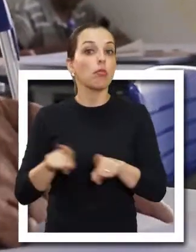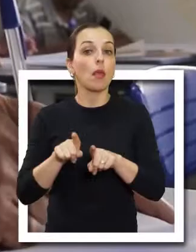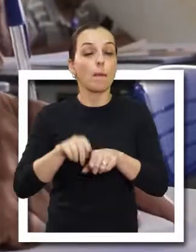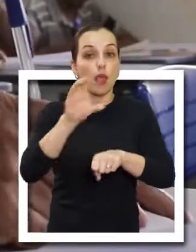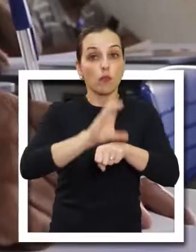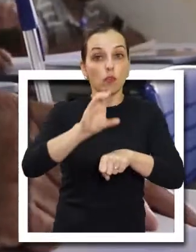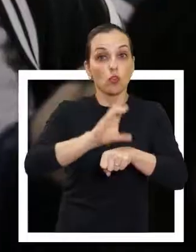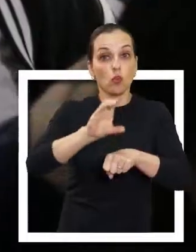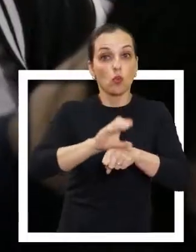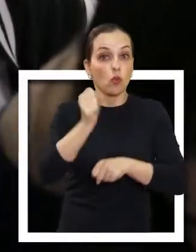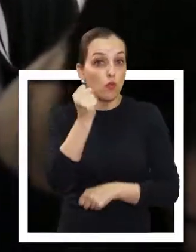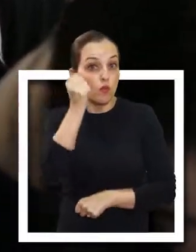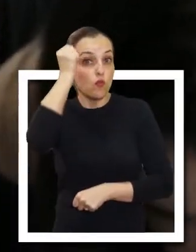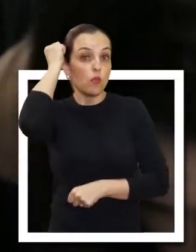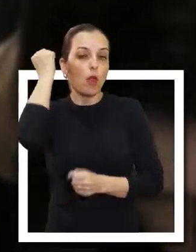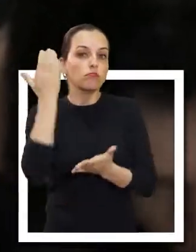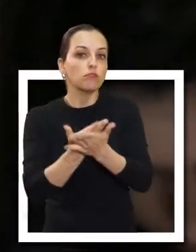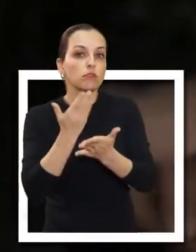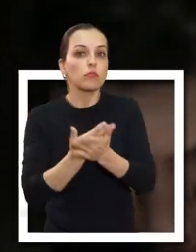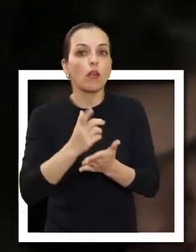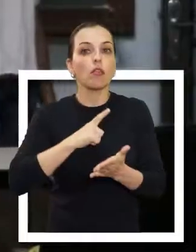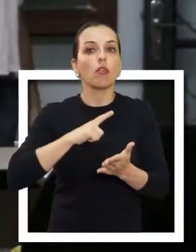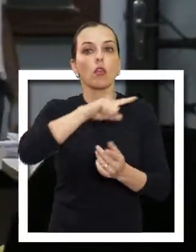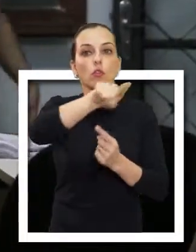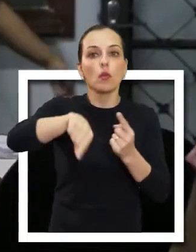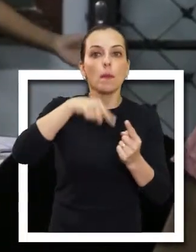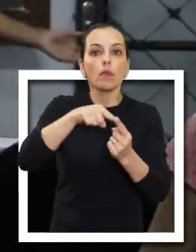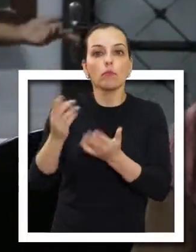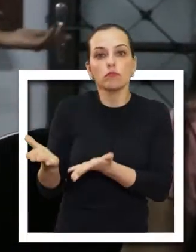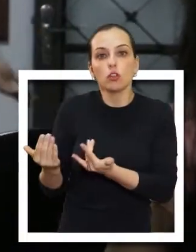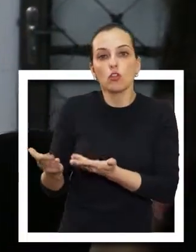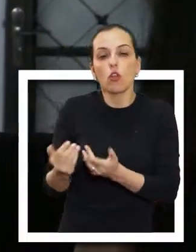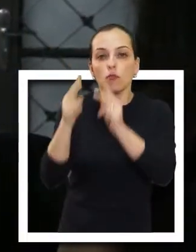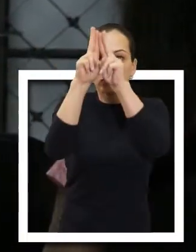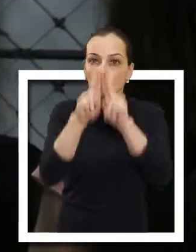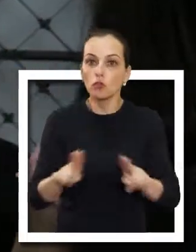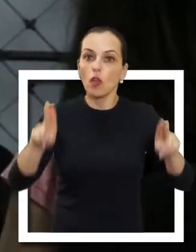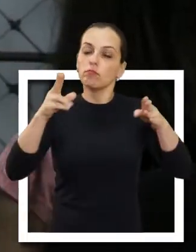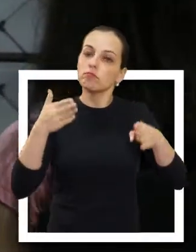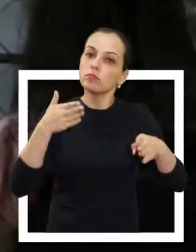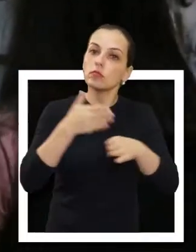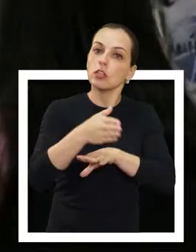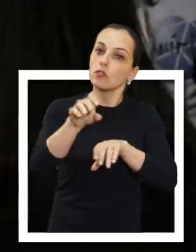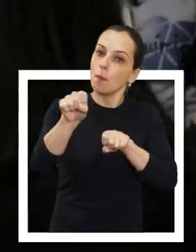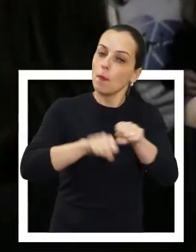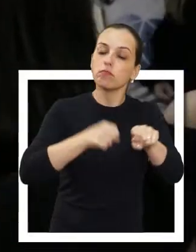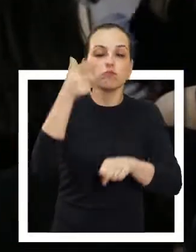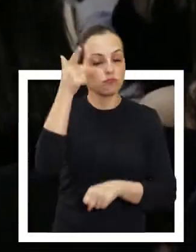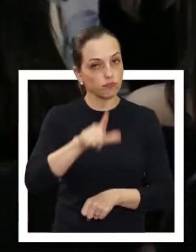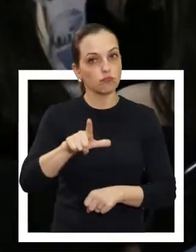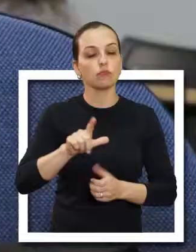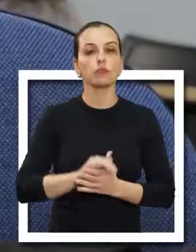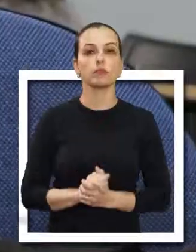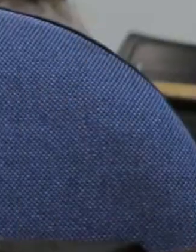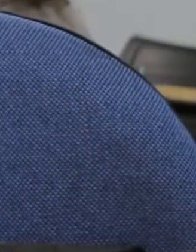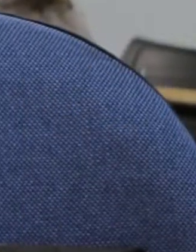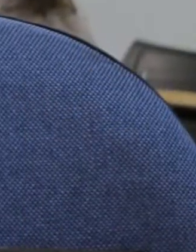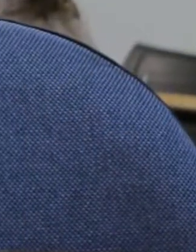na idade própria. E ainda os cursinhos populares para garantir o sonho do diploma universitário aos jovens da